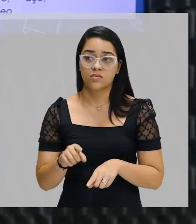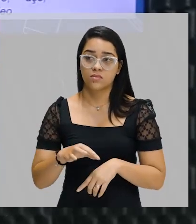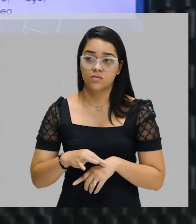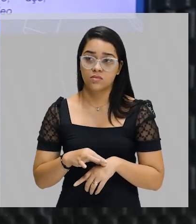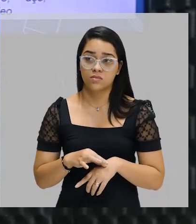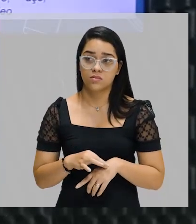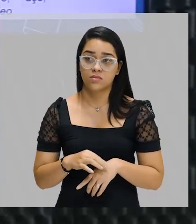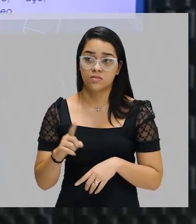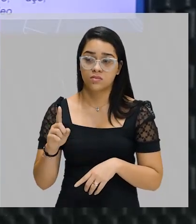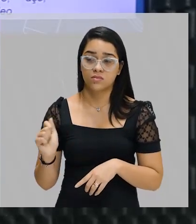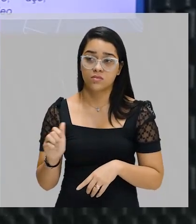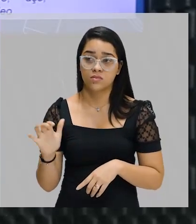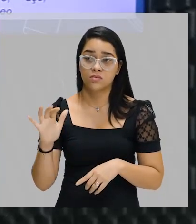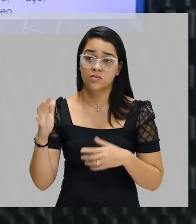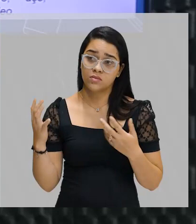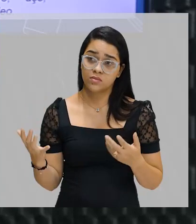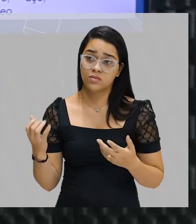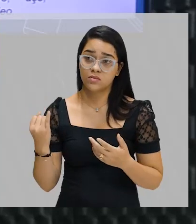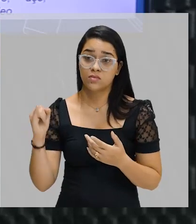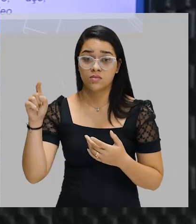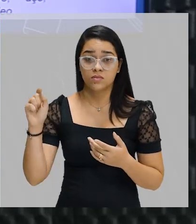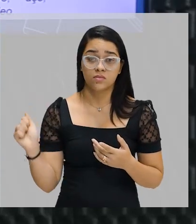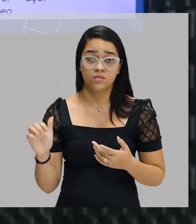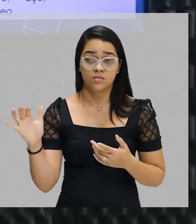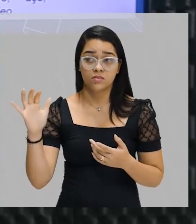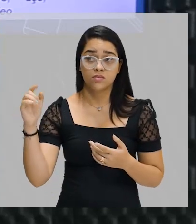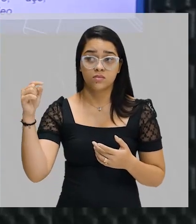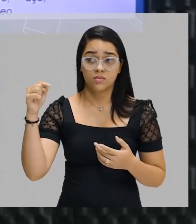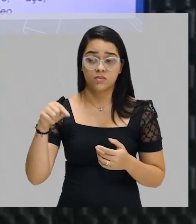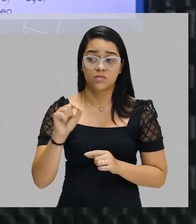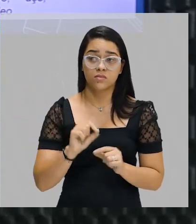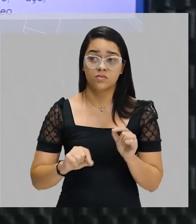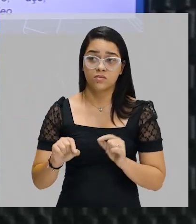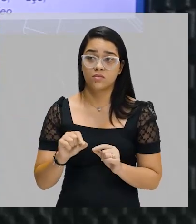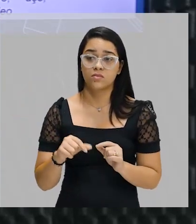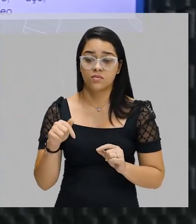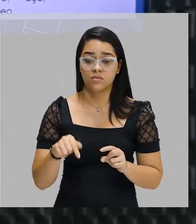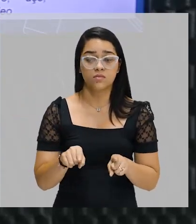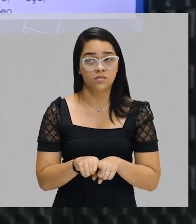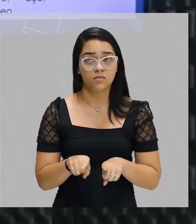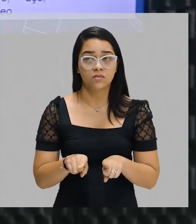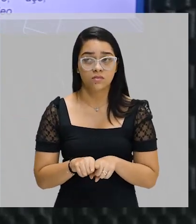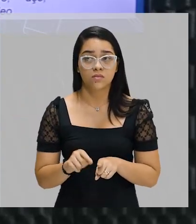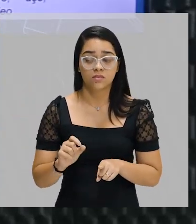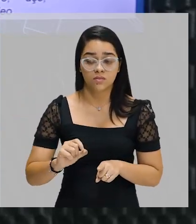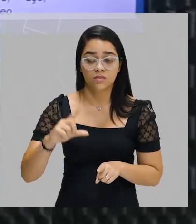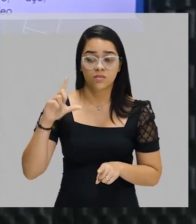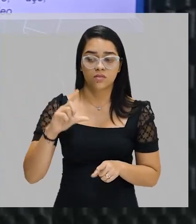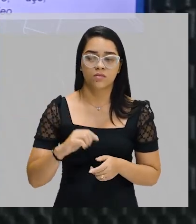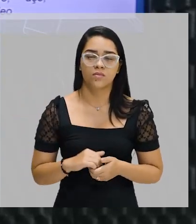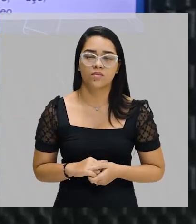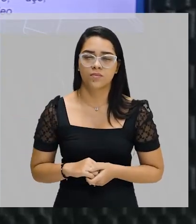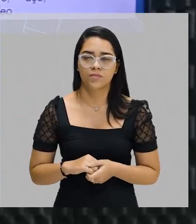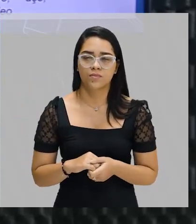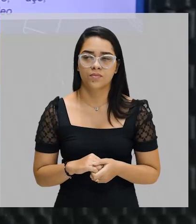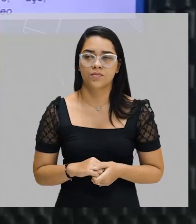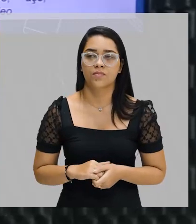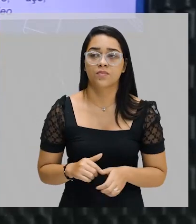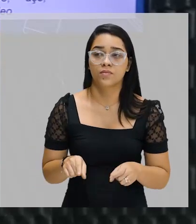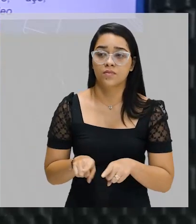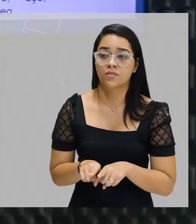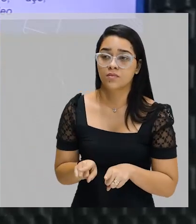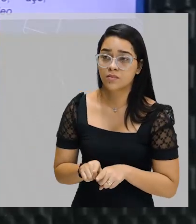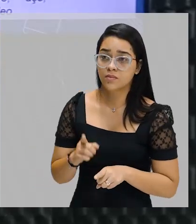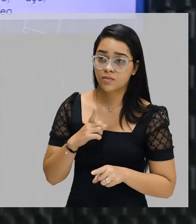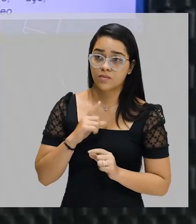carne lá fora ficasse mais caro. Então, se lá fica mais caro, lei de oferta e procura aqui também aumenta. Beleza? Nós temos